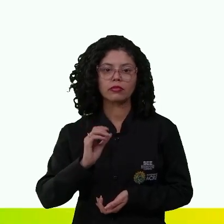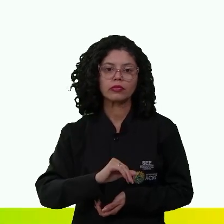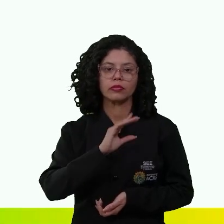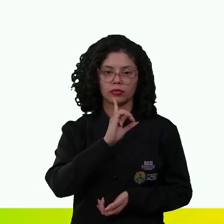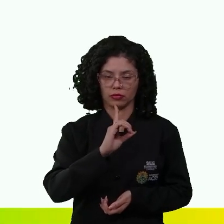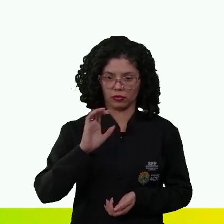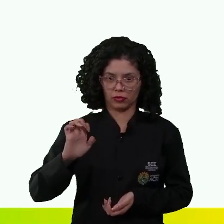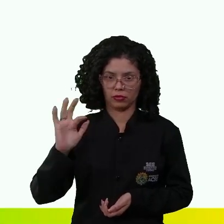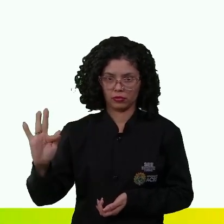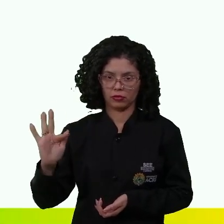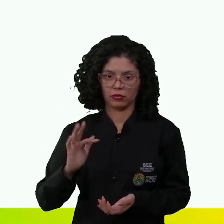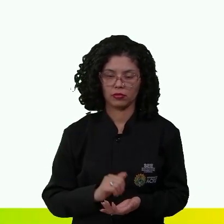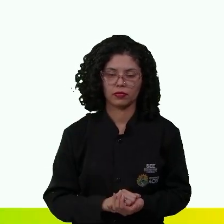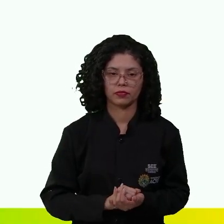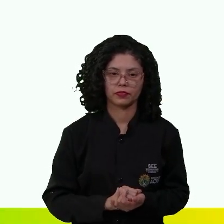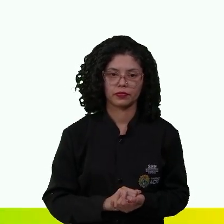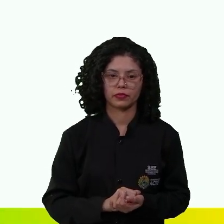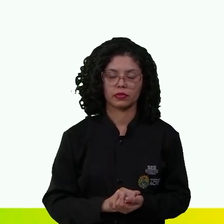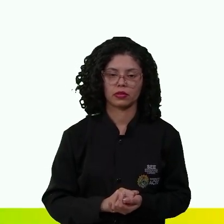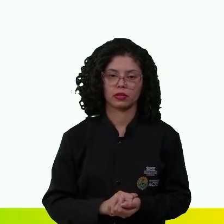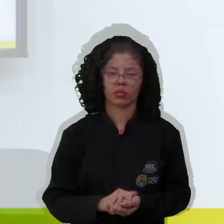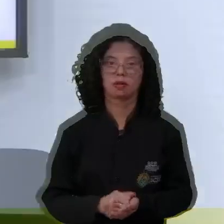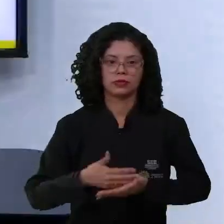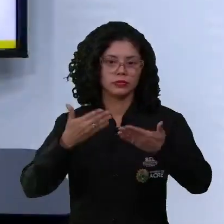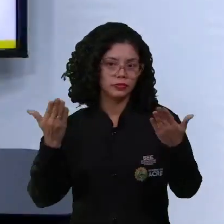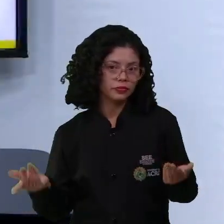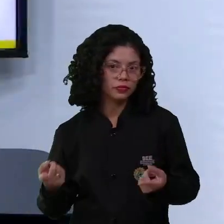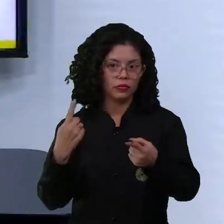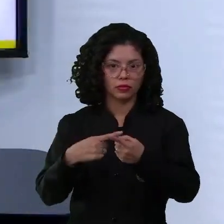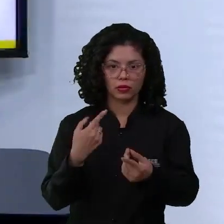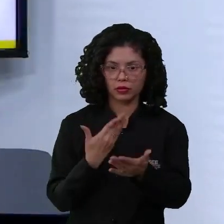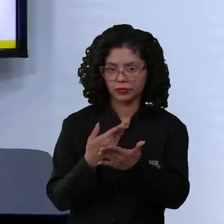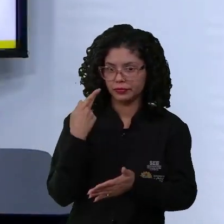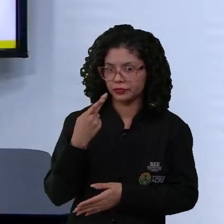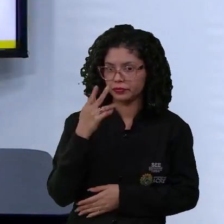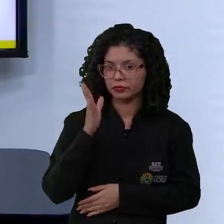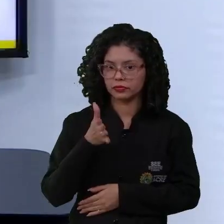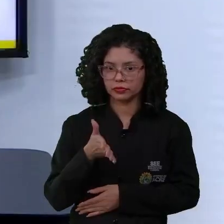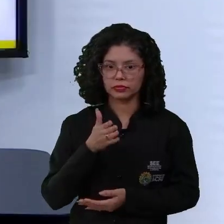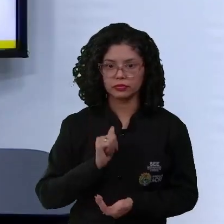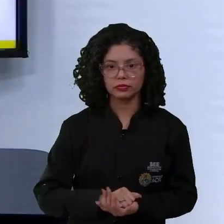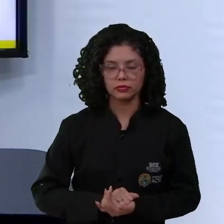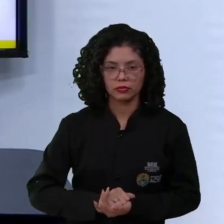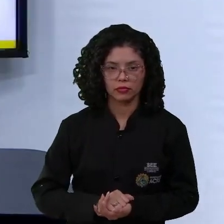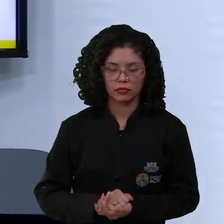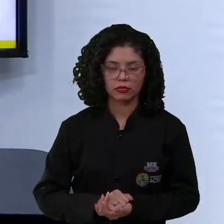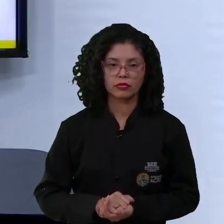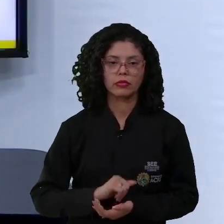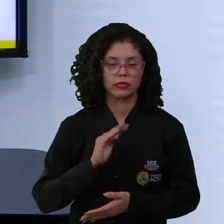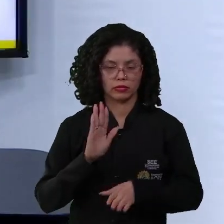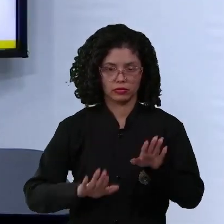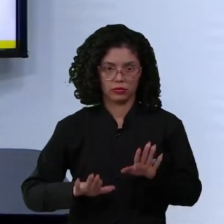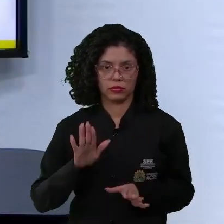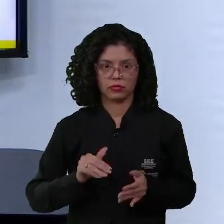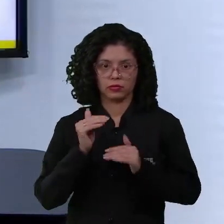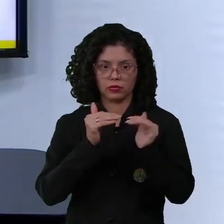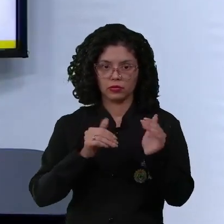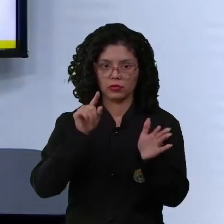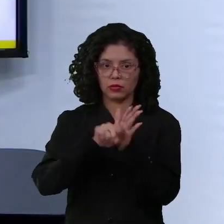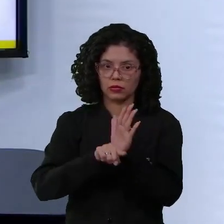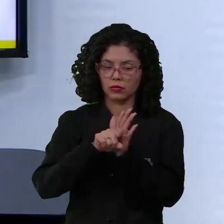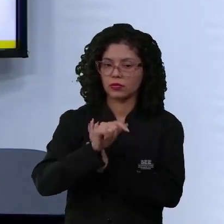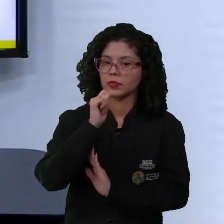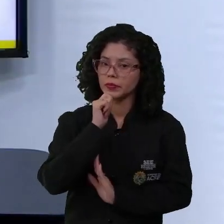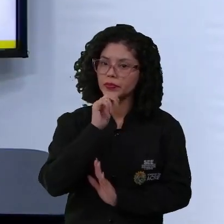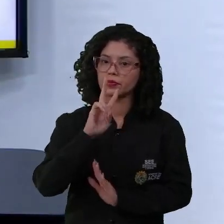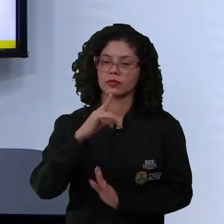será semelhante a DEF. Mas por que nós estamos falando isso? Nem toda questão